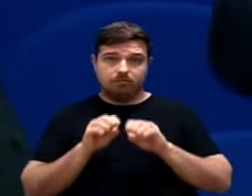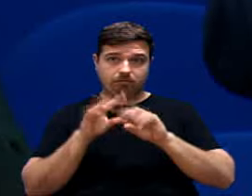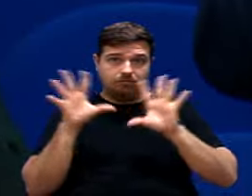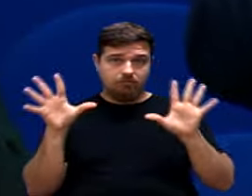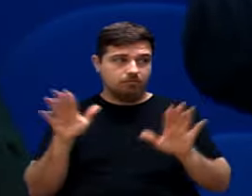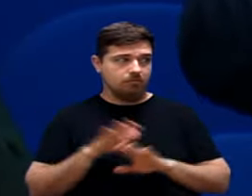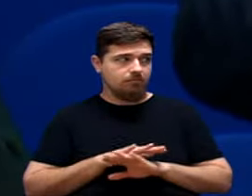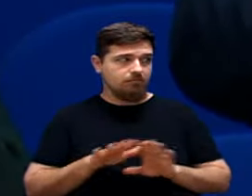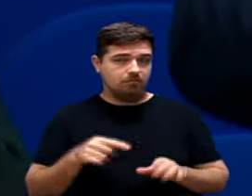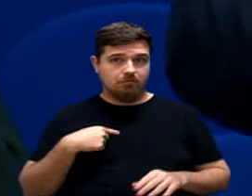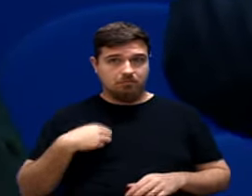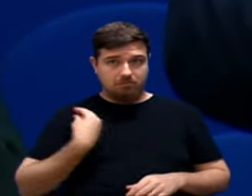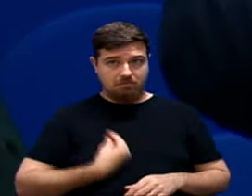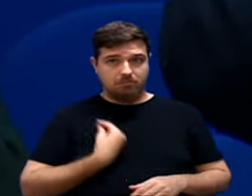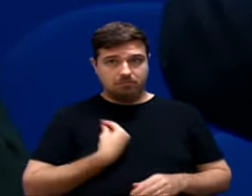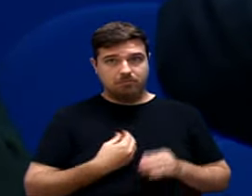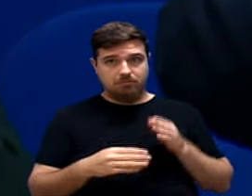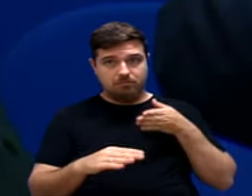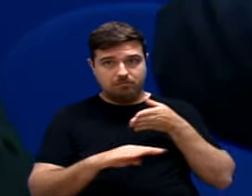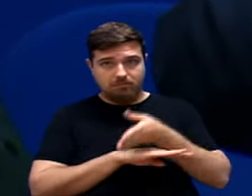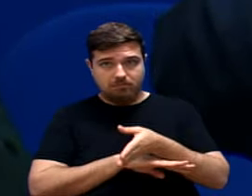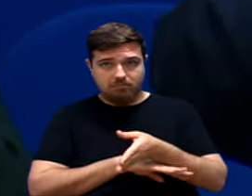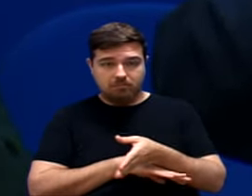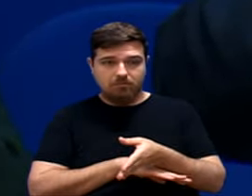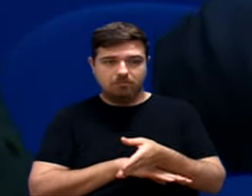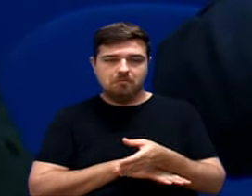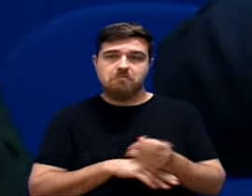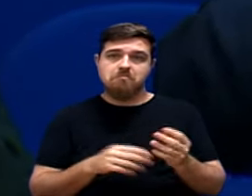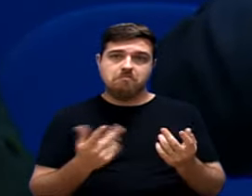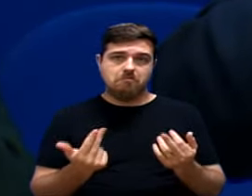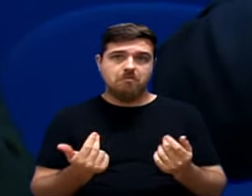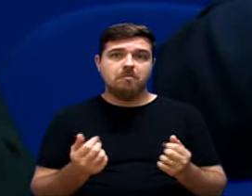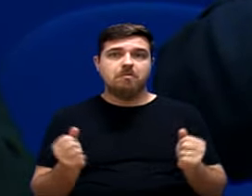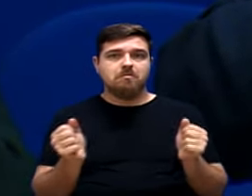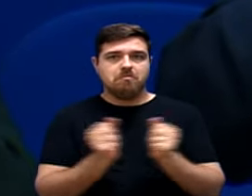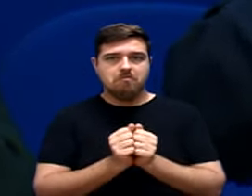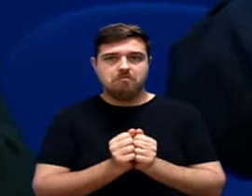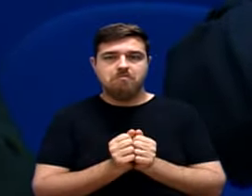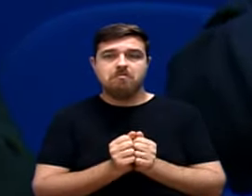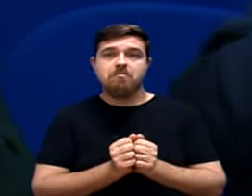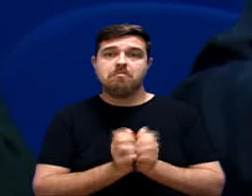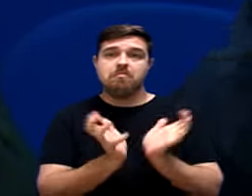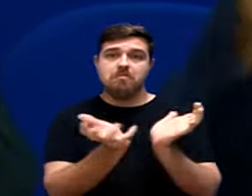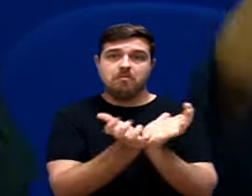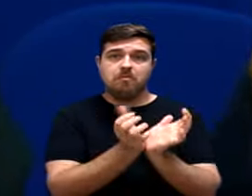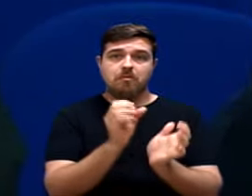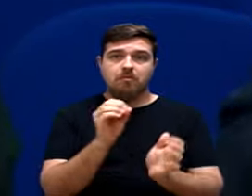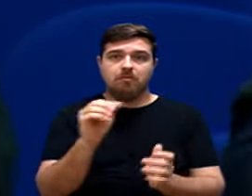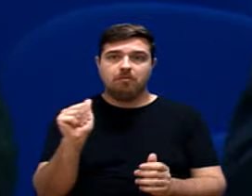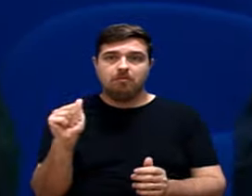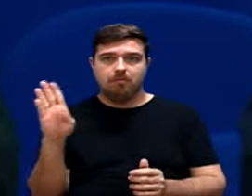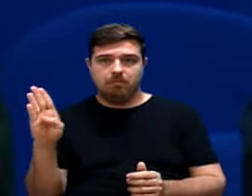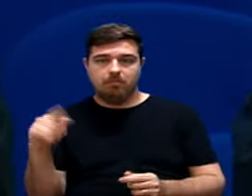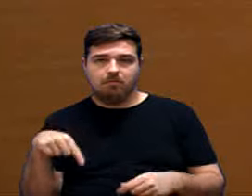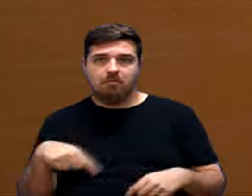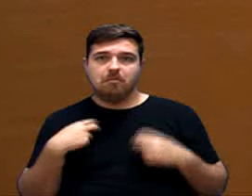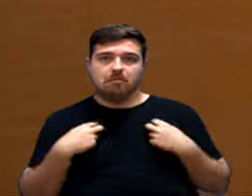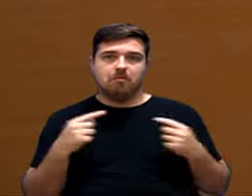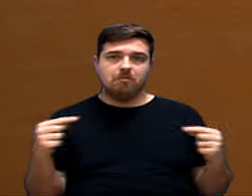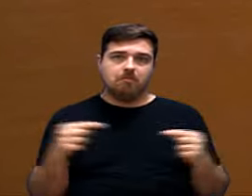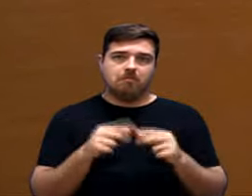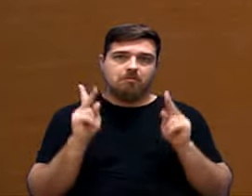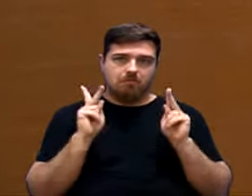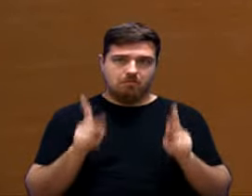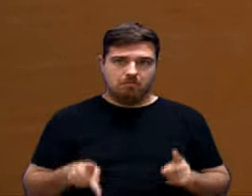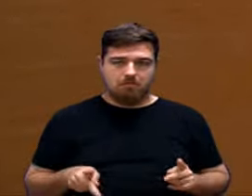quando eu estava aí dentro Eu estava como membro da oabi da comissão e aqui eu tô como cidadão